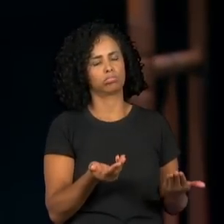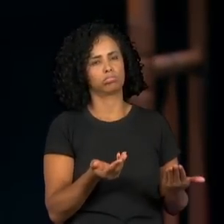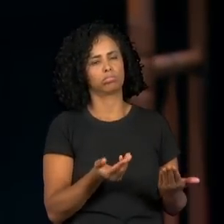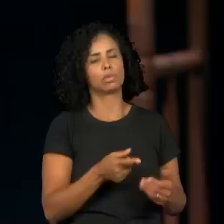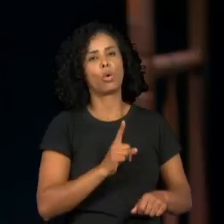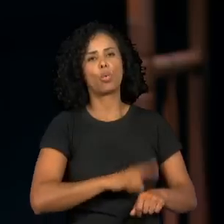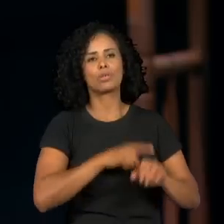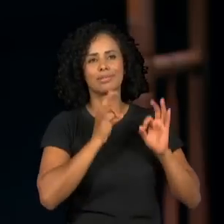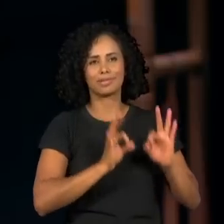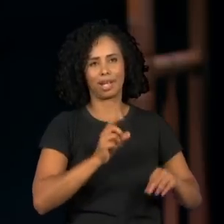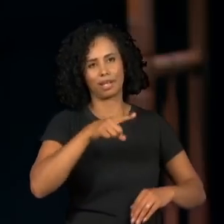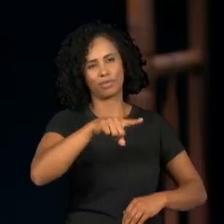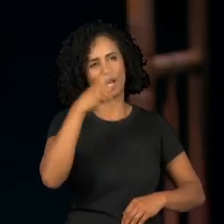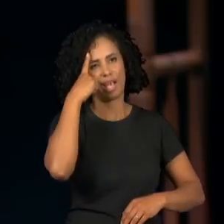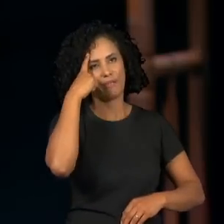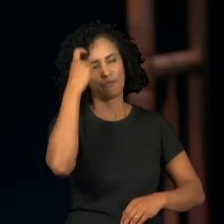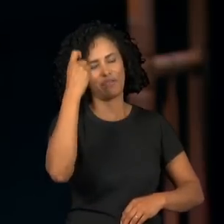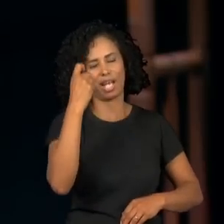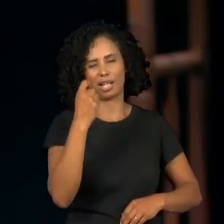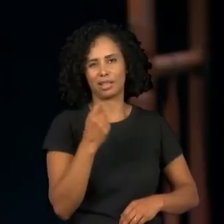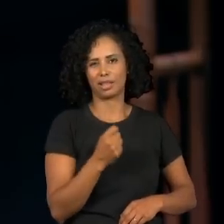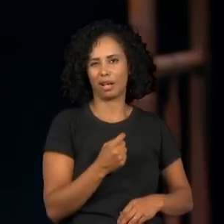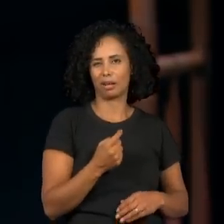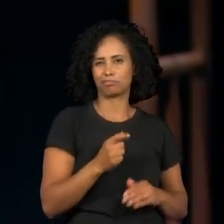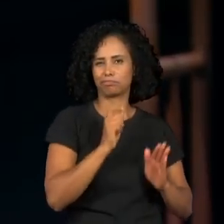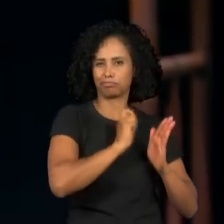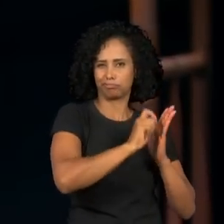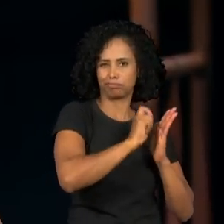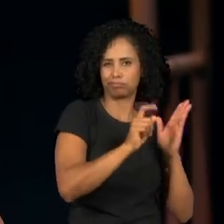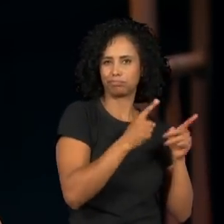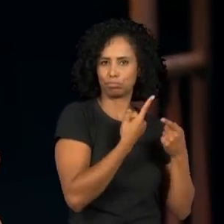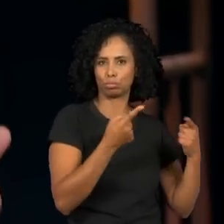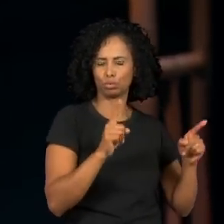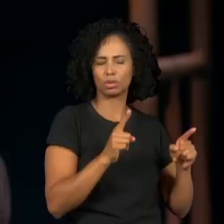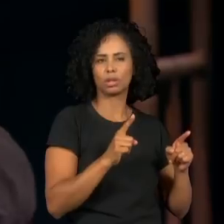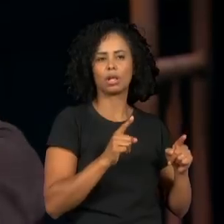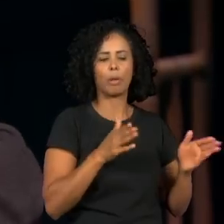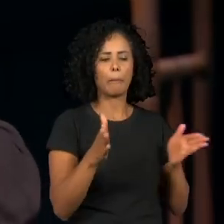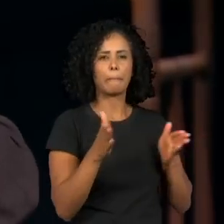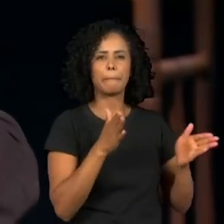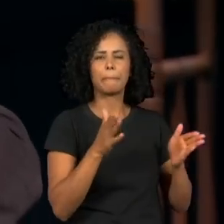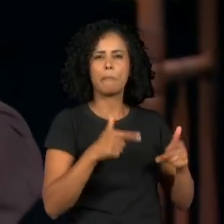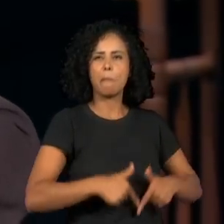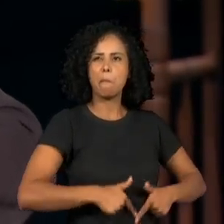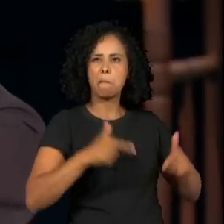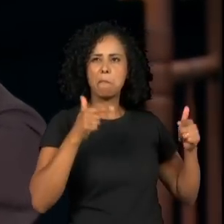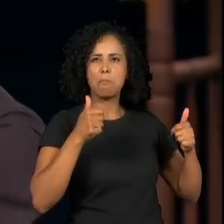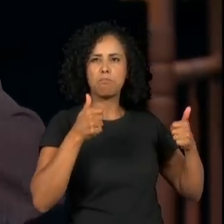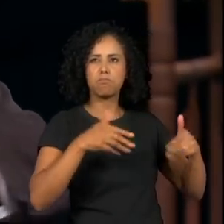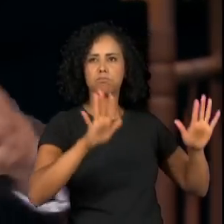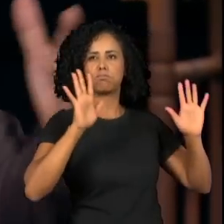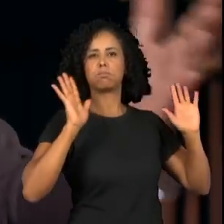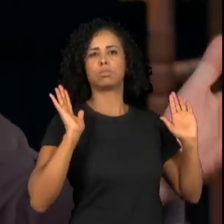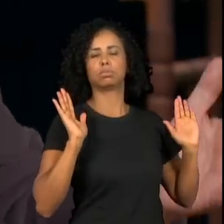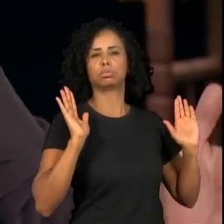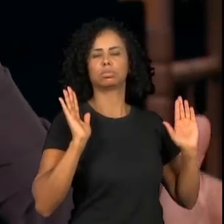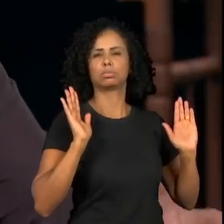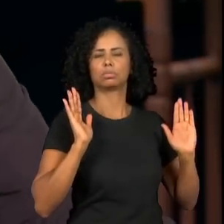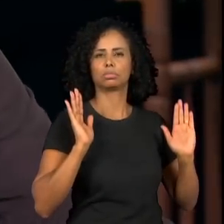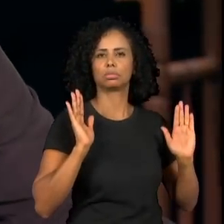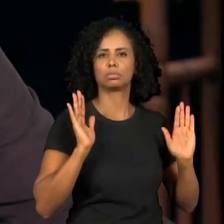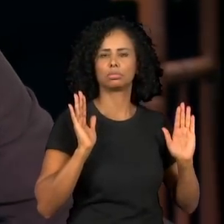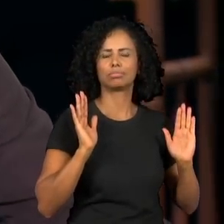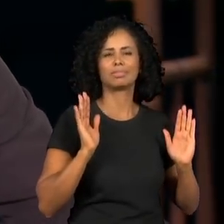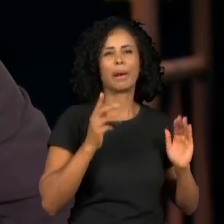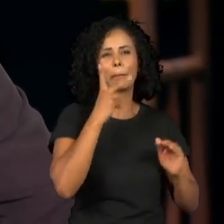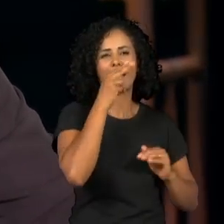você cria ali. O Brasil estava discutindo desarmamento naquela hora. Uhum. É, e aí nós